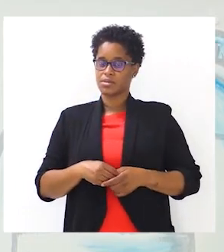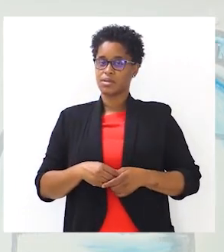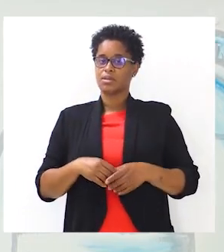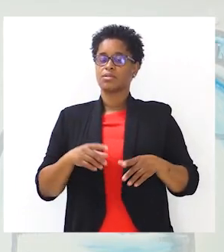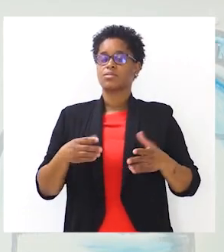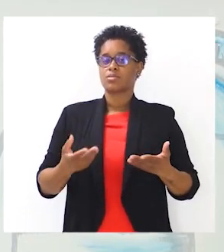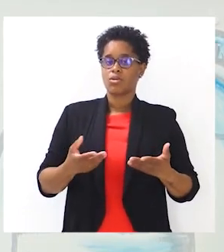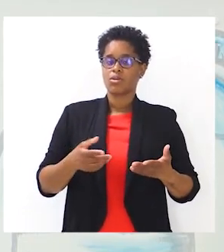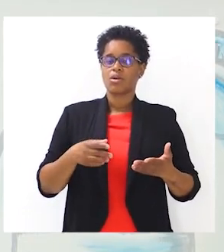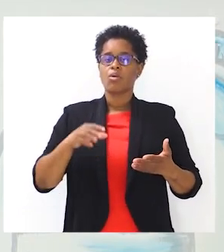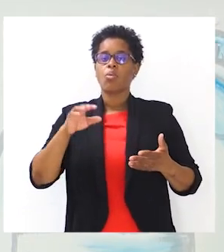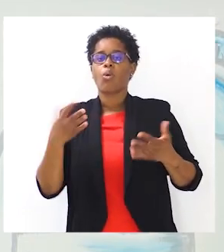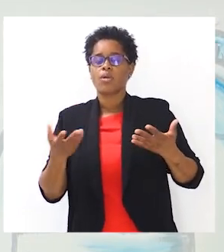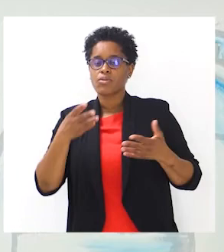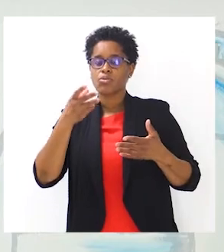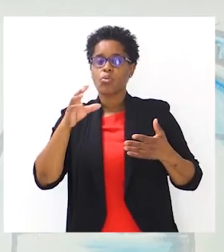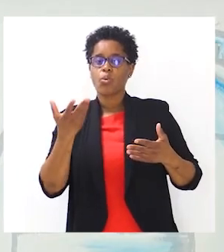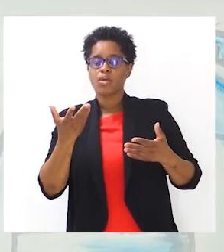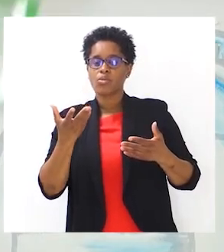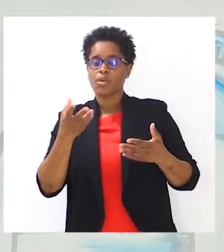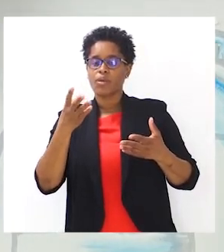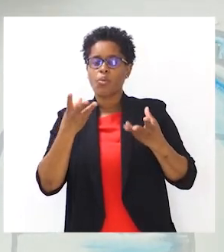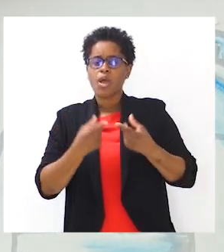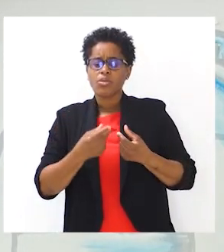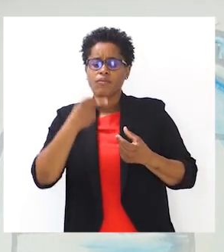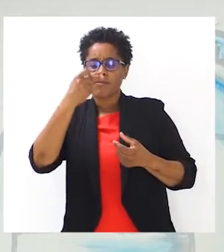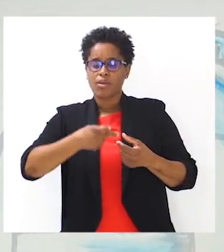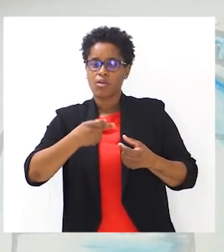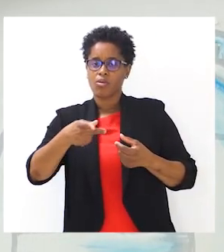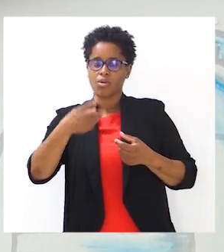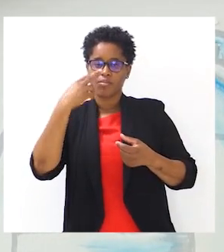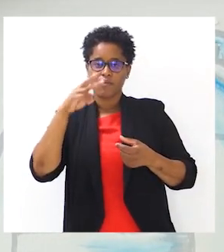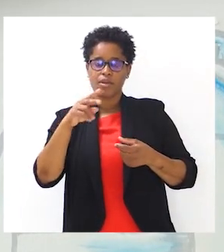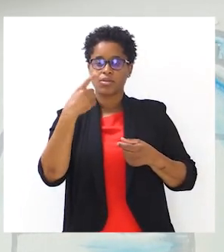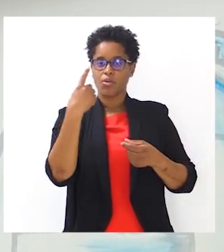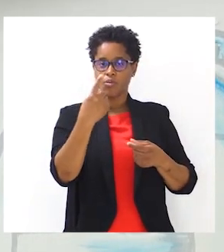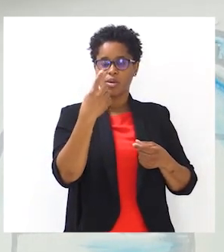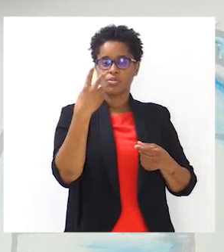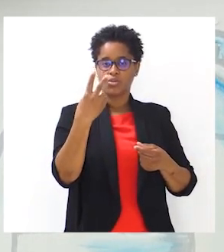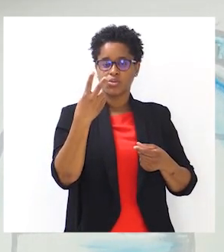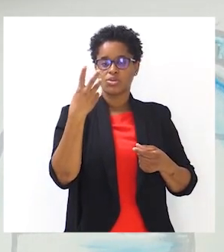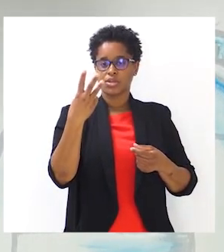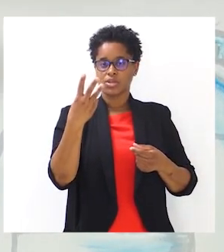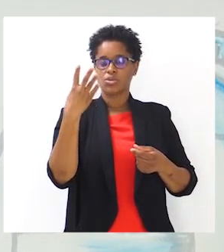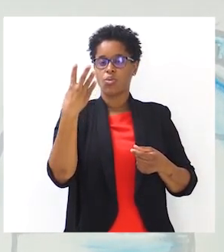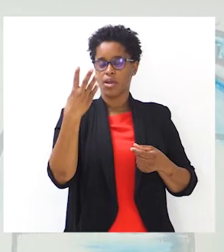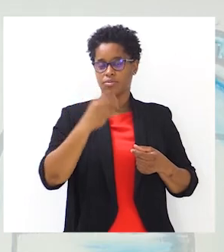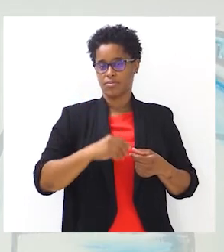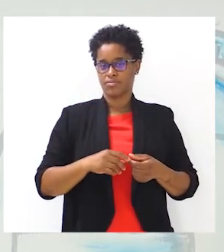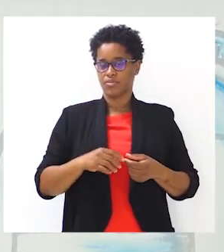que fração sobrou? Vamos ver. Temos aqui 1, 2, 3,